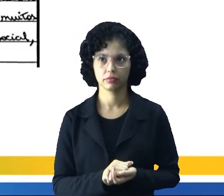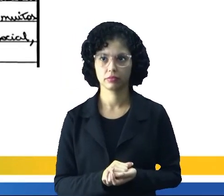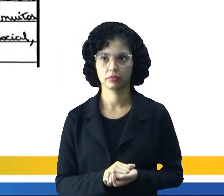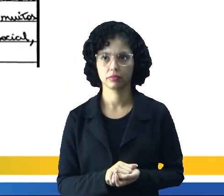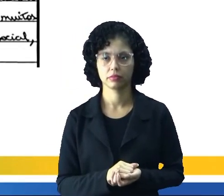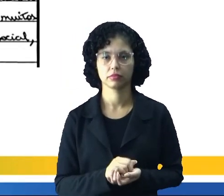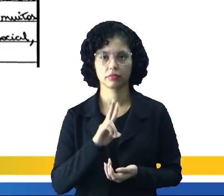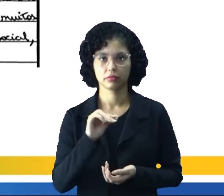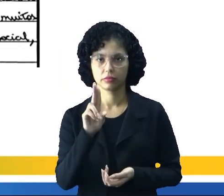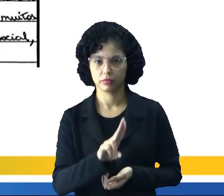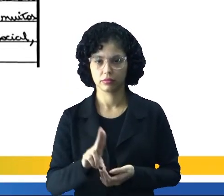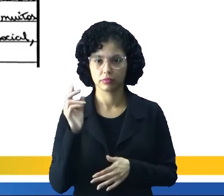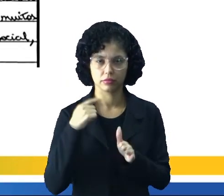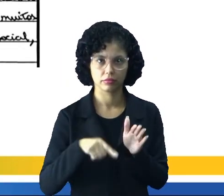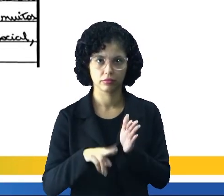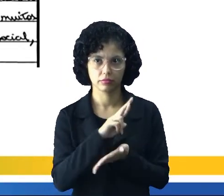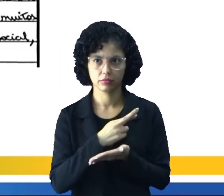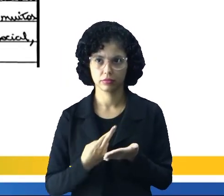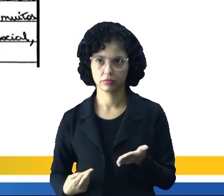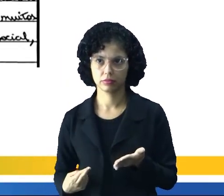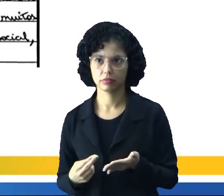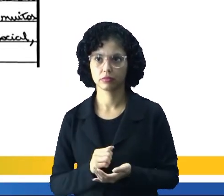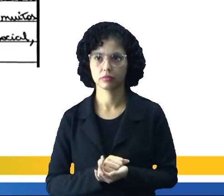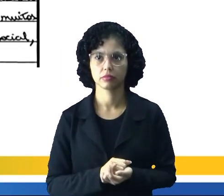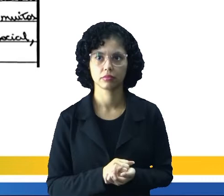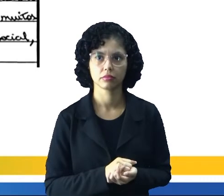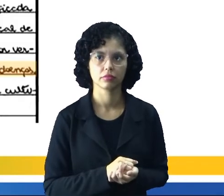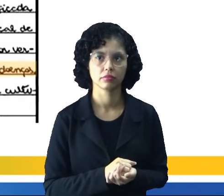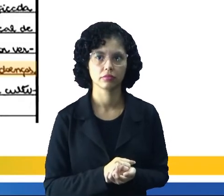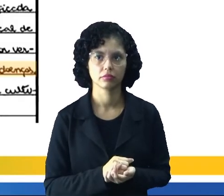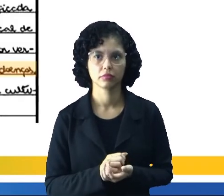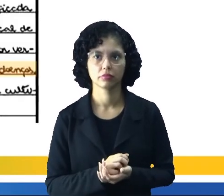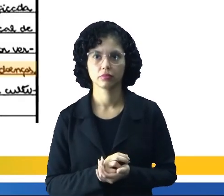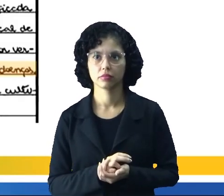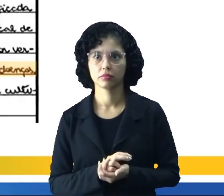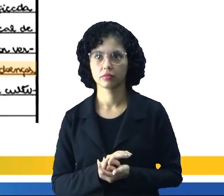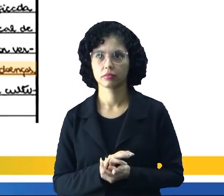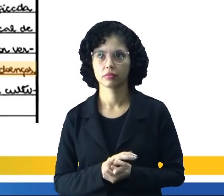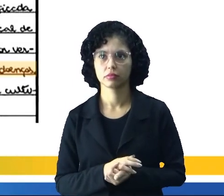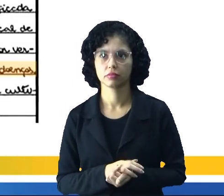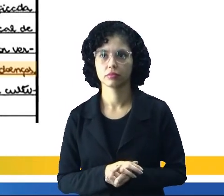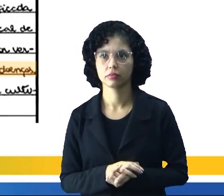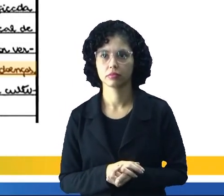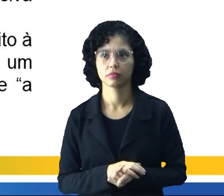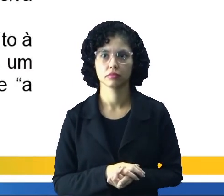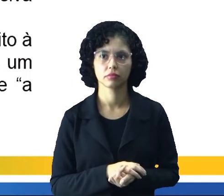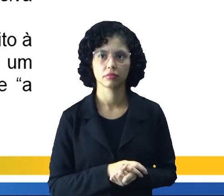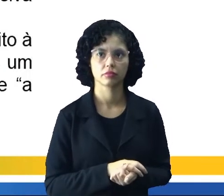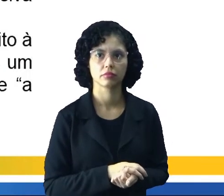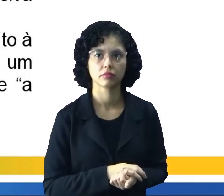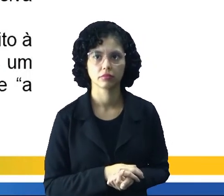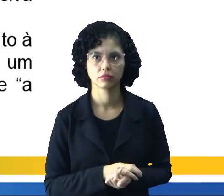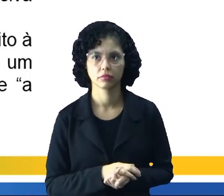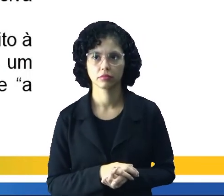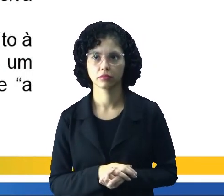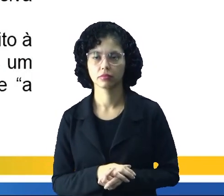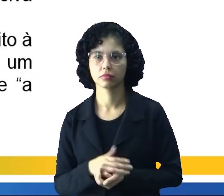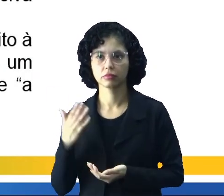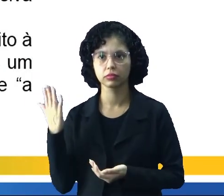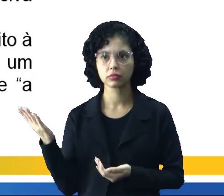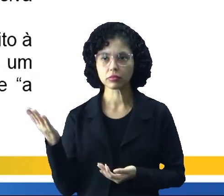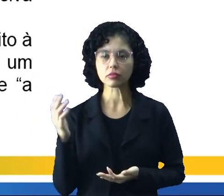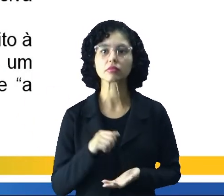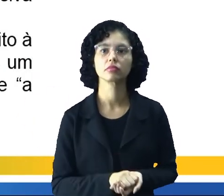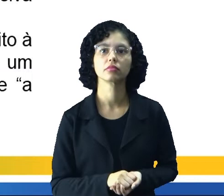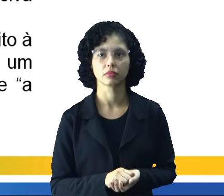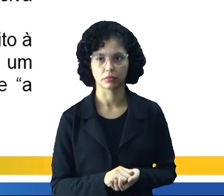que o participante vai usando dentro do texto dele, tá bom? Vamos lá? Olha aqui. nessa redação,